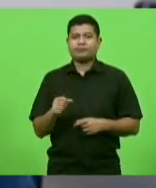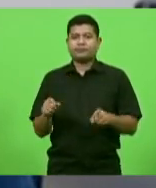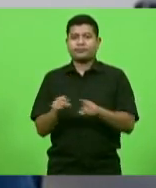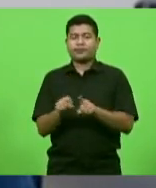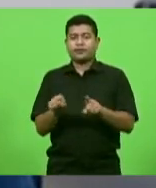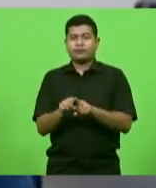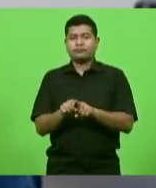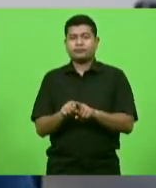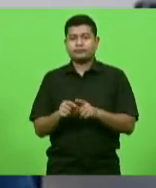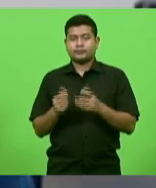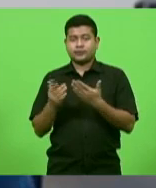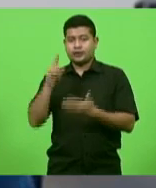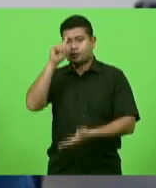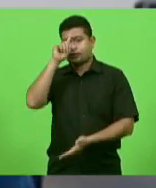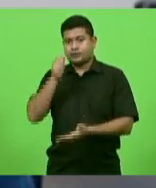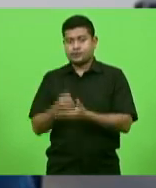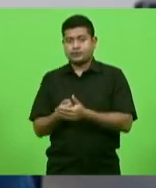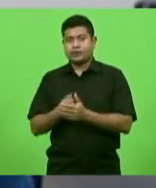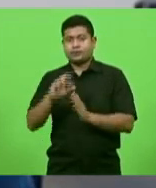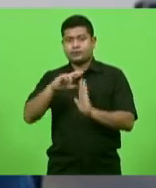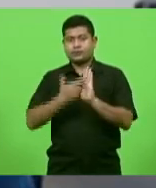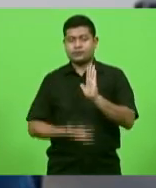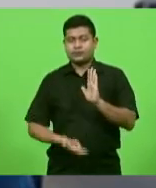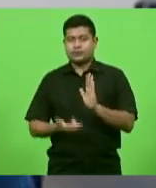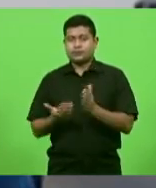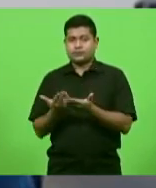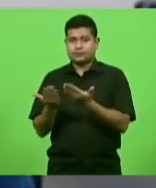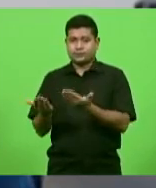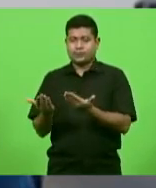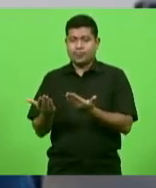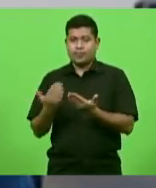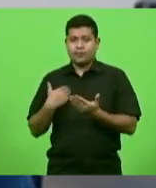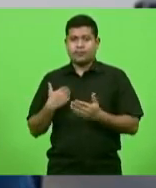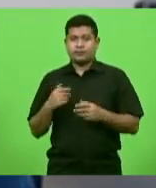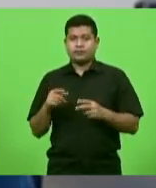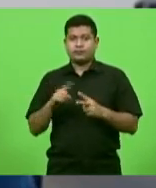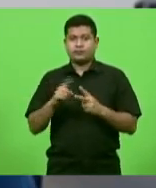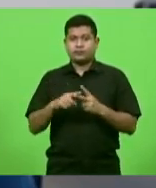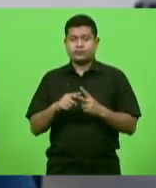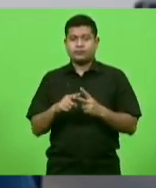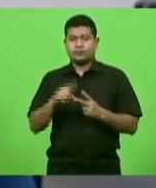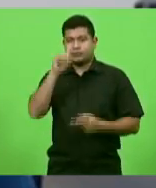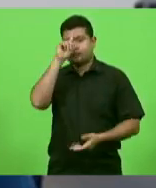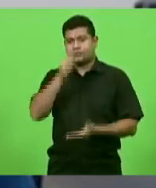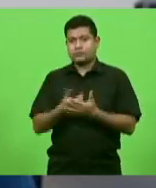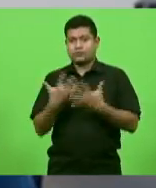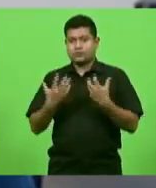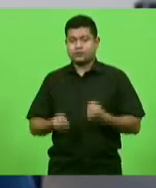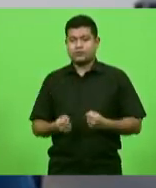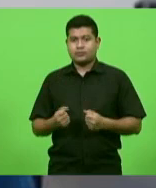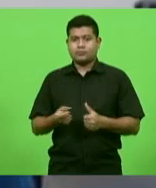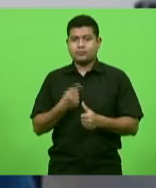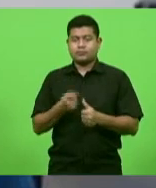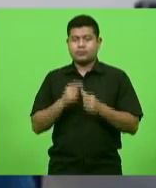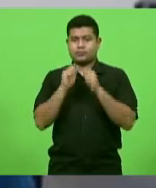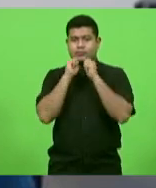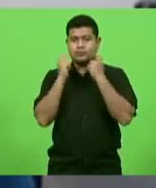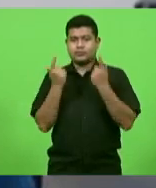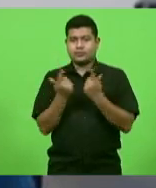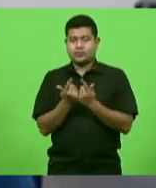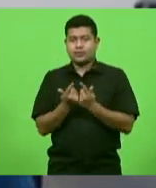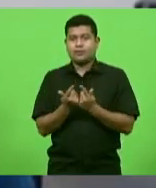acordo com o roteiro definido pela corte Suprema acusação passa por dois juízos de admissibilidade primeiro perante a Assembleia Legislativa